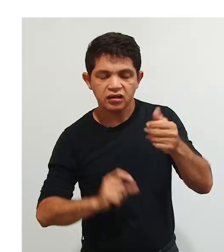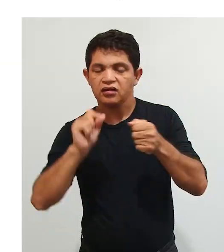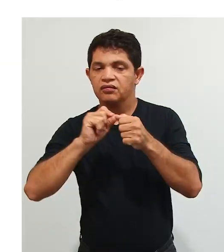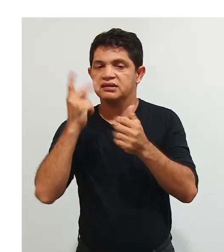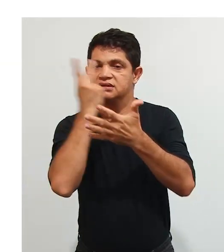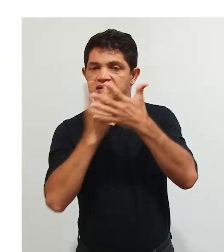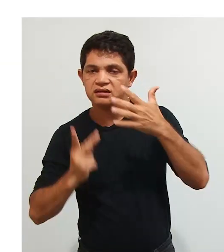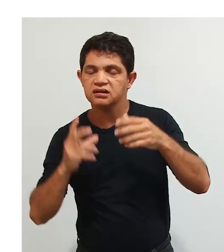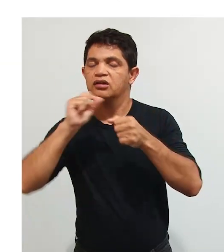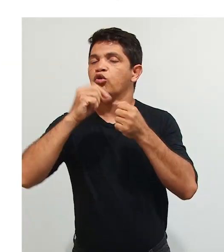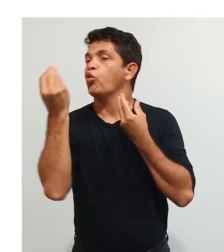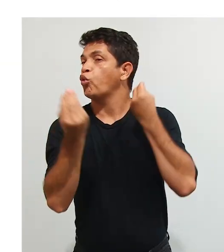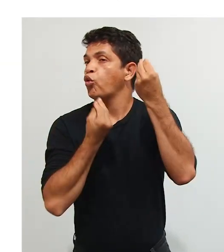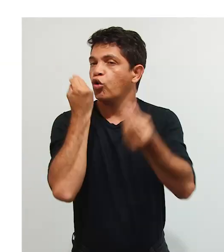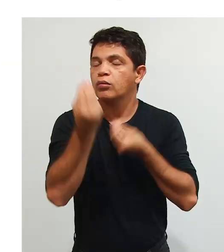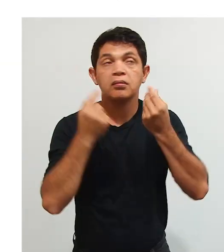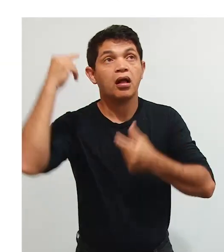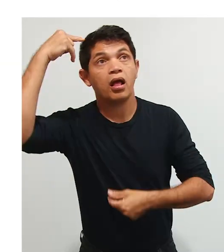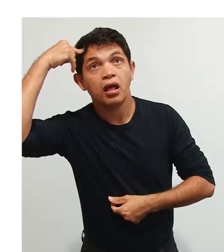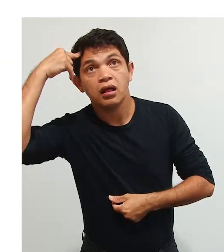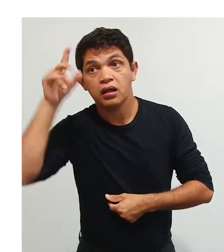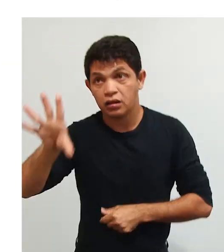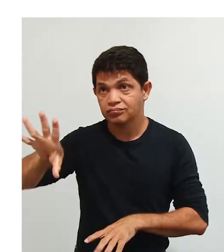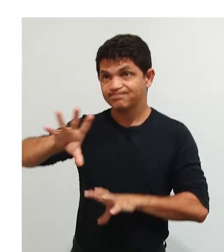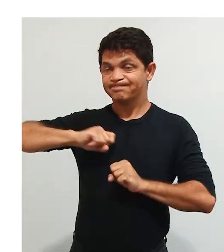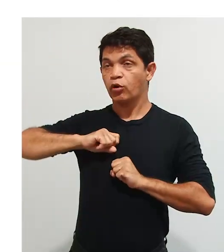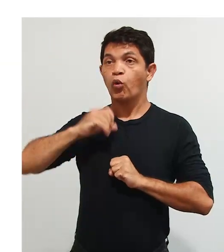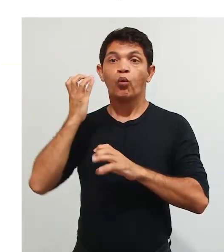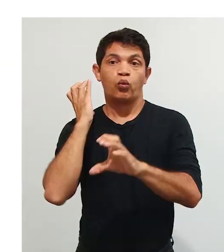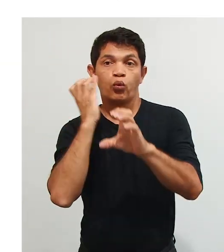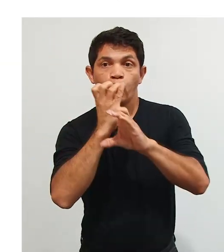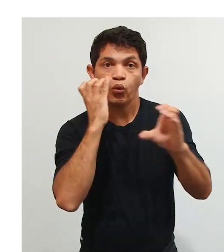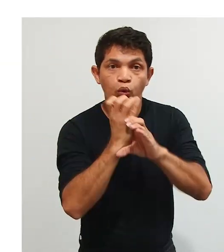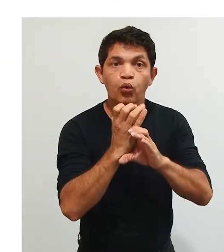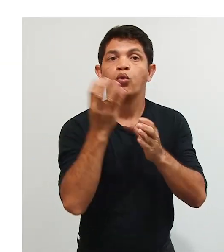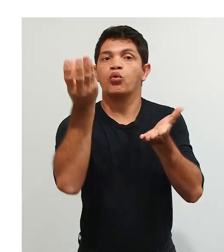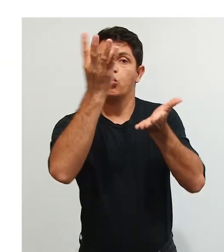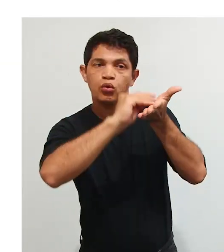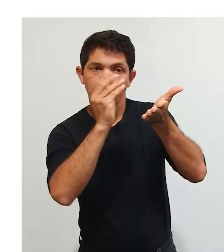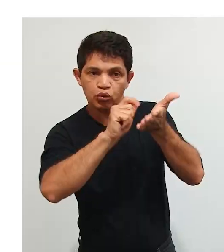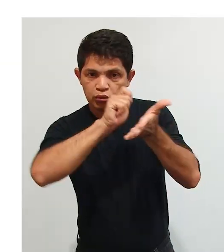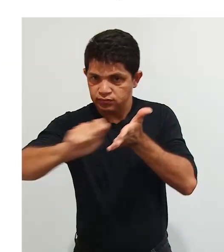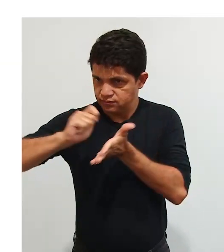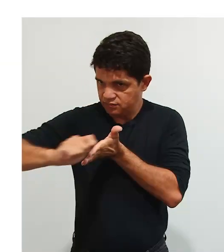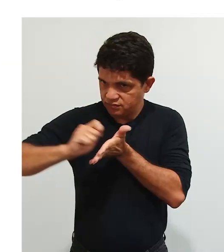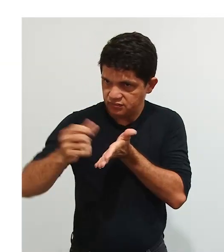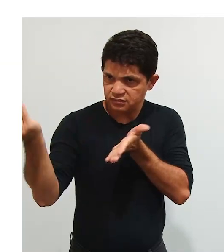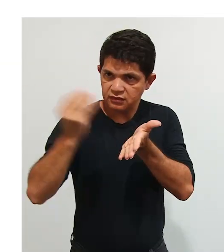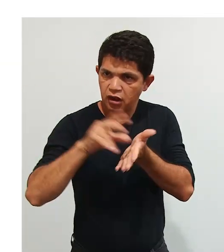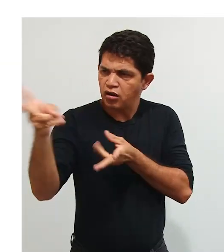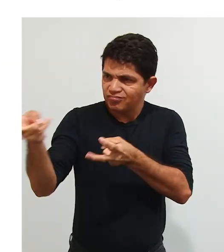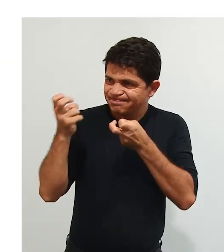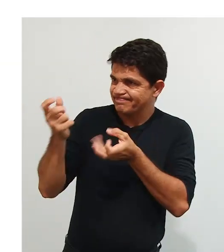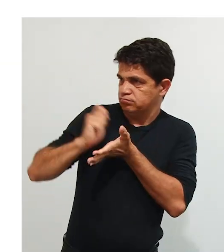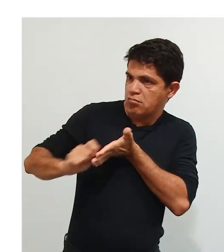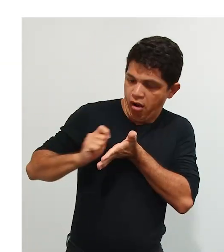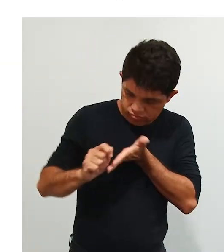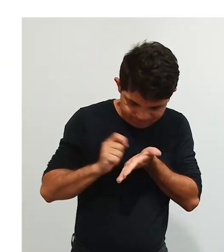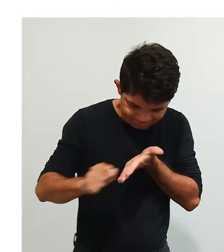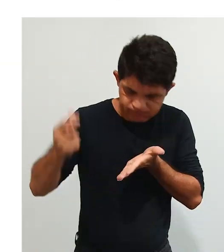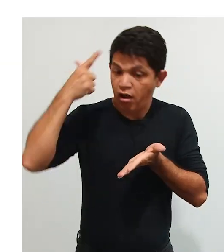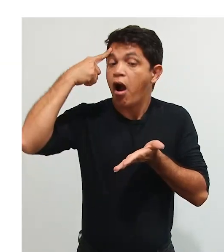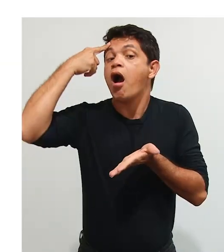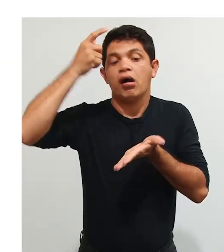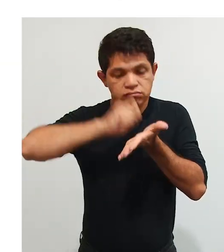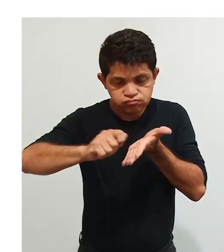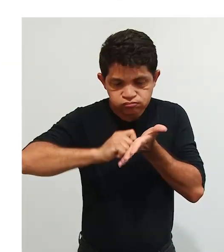opinião sobre alguém que você sinta dificuldade na comunicação com essa pessoa. E você vai